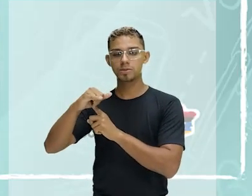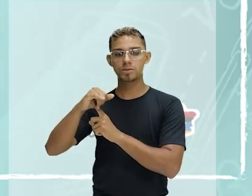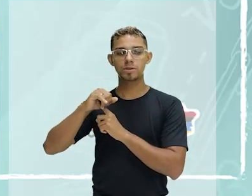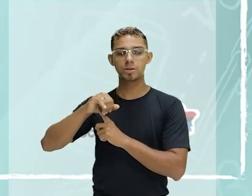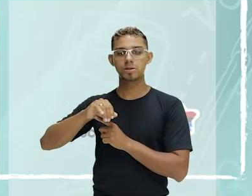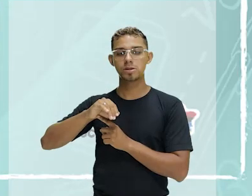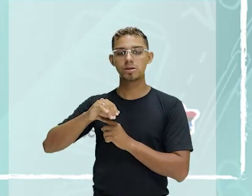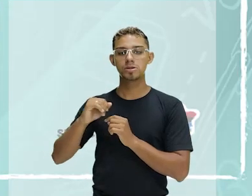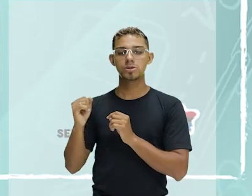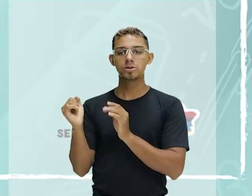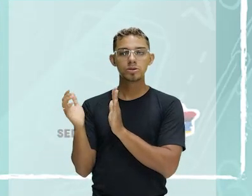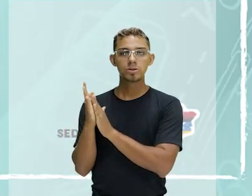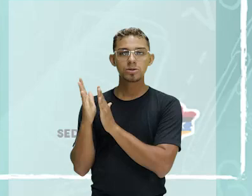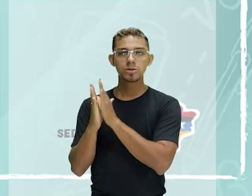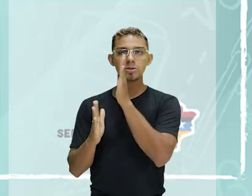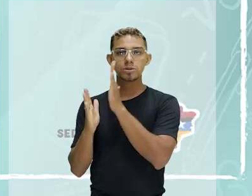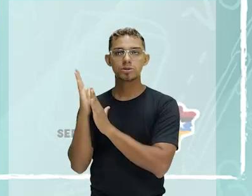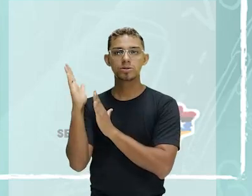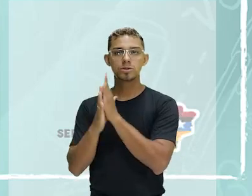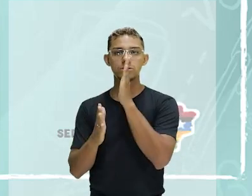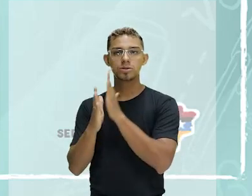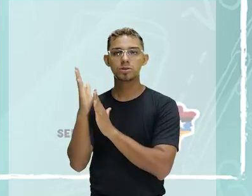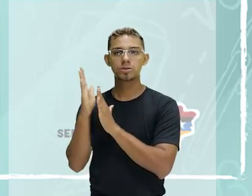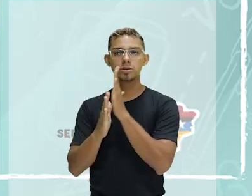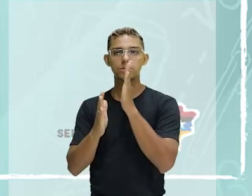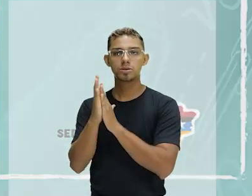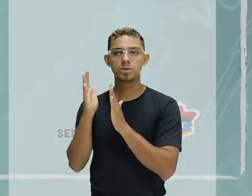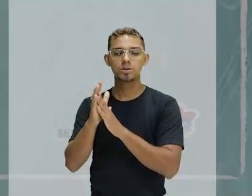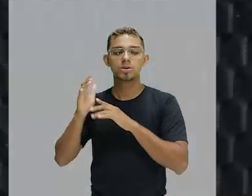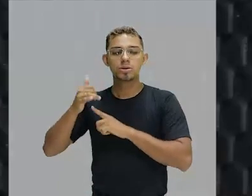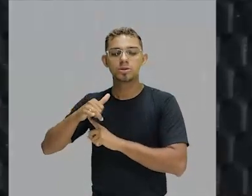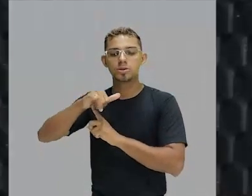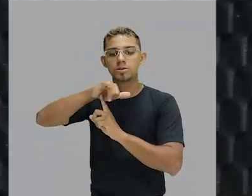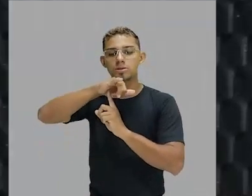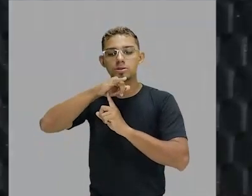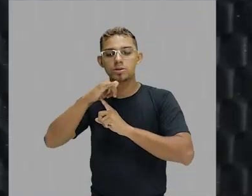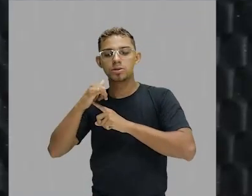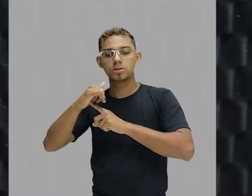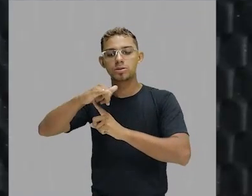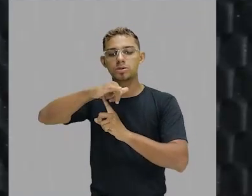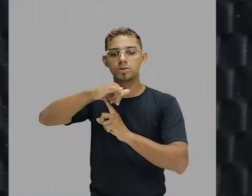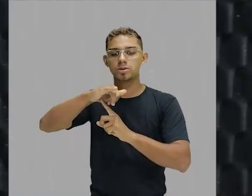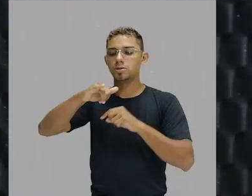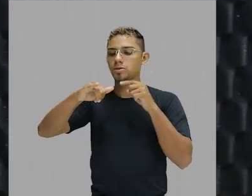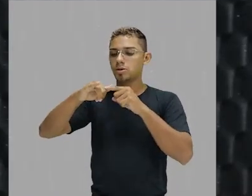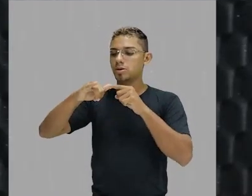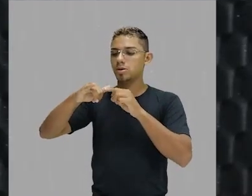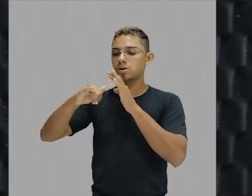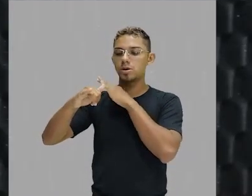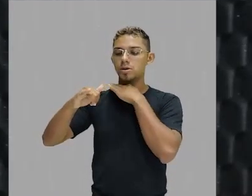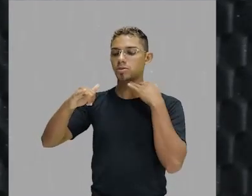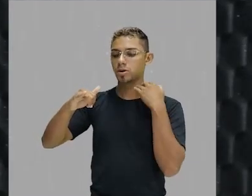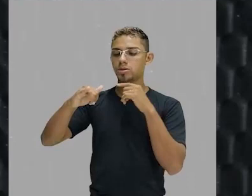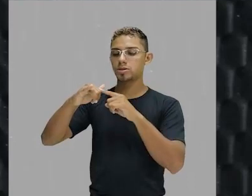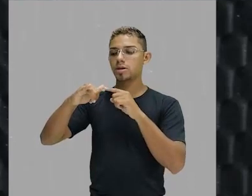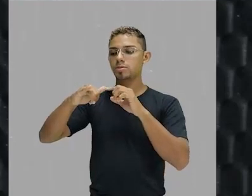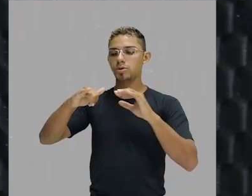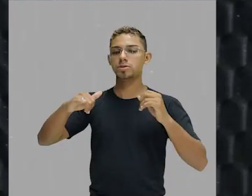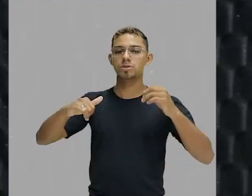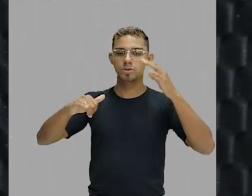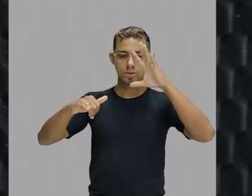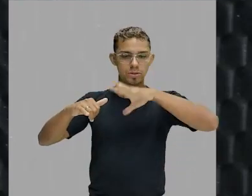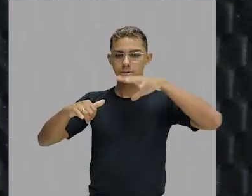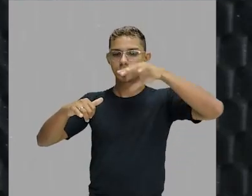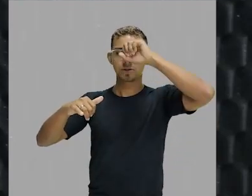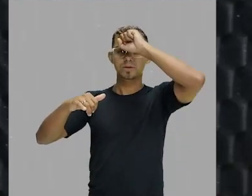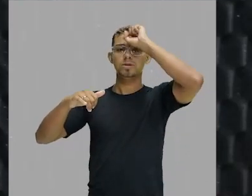casa, né? O Bumba Meu Boi, que é um alto, um fogueiro, que é apresentado como a morte e a ressurreição do boi. Aqui em São Luís do